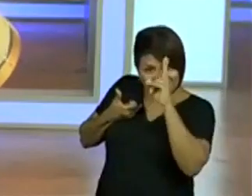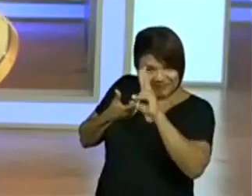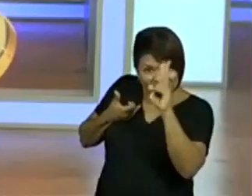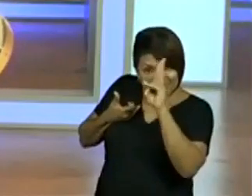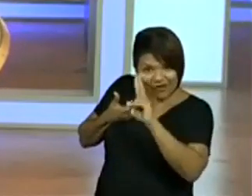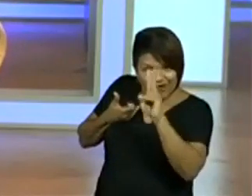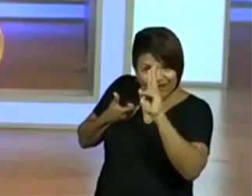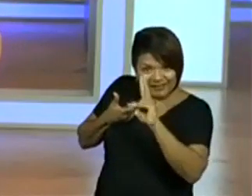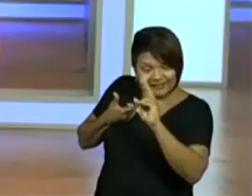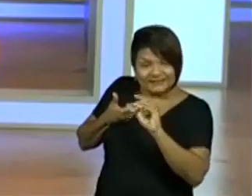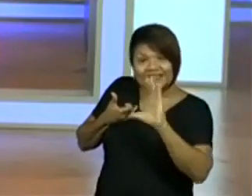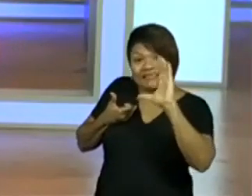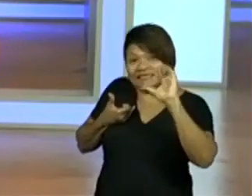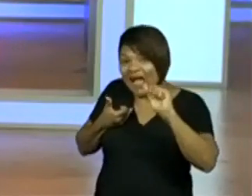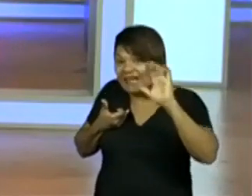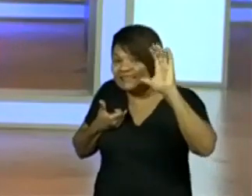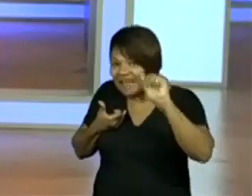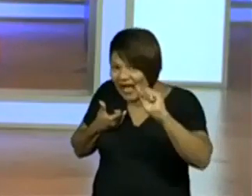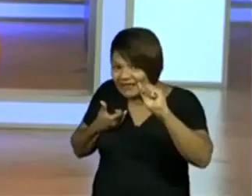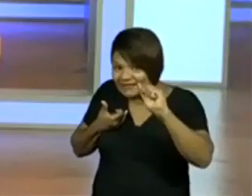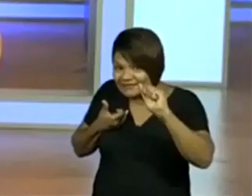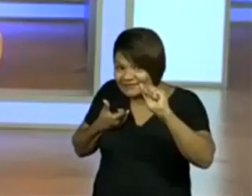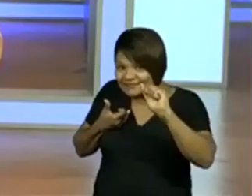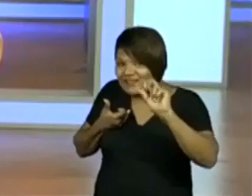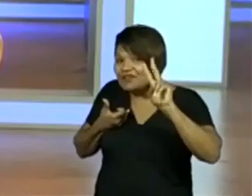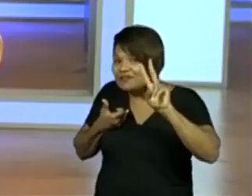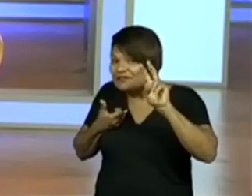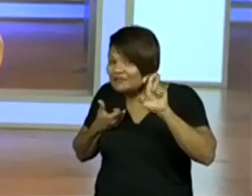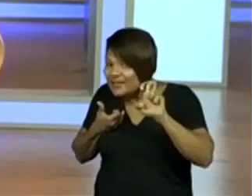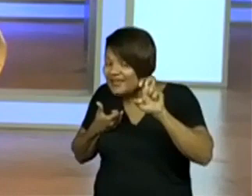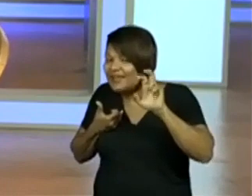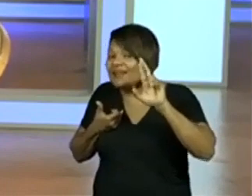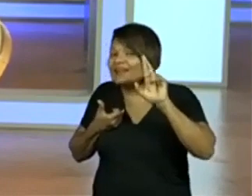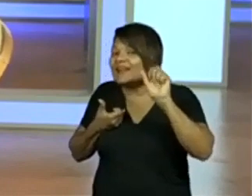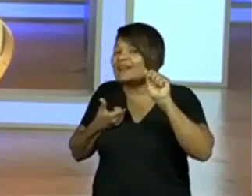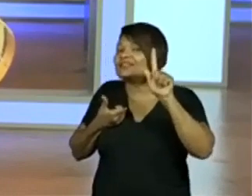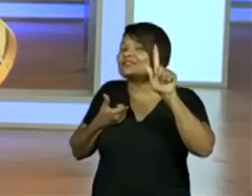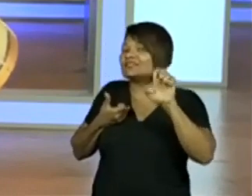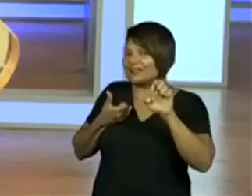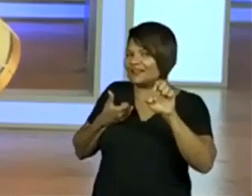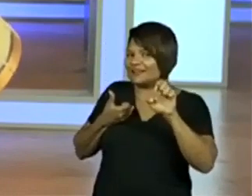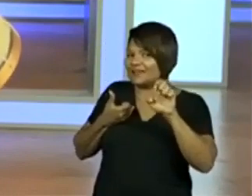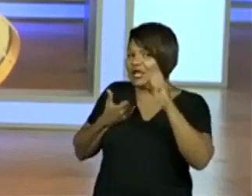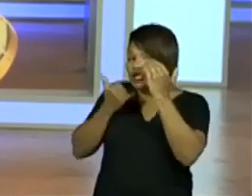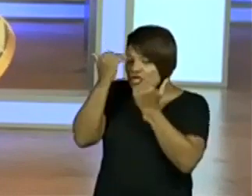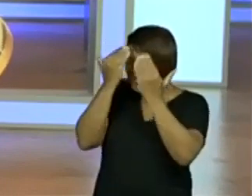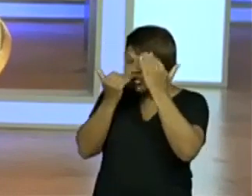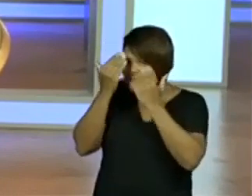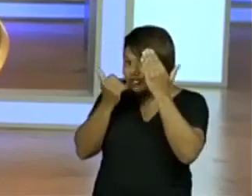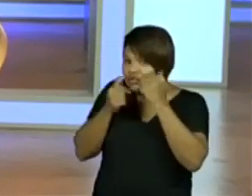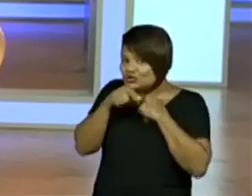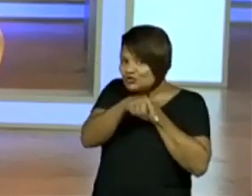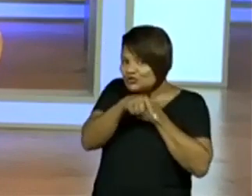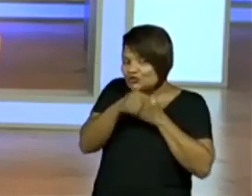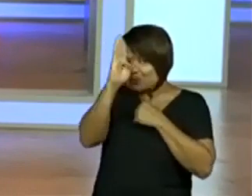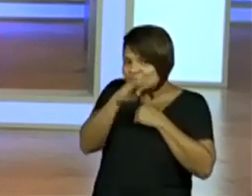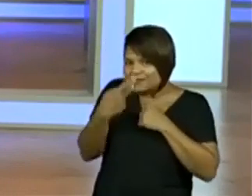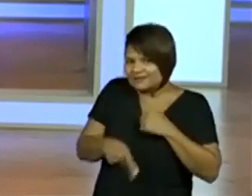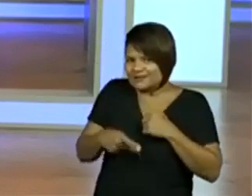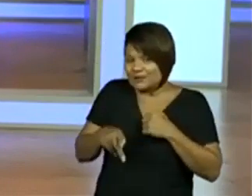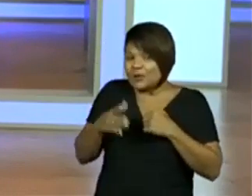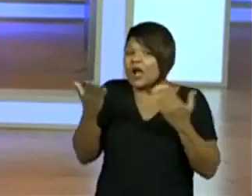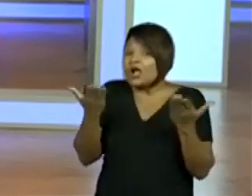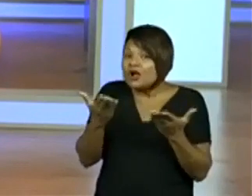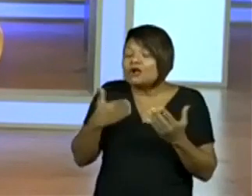boca de Cacaverá Jecupé, índio brasileiro. E agora eu peço licença